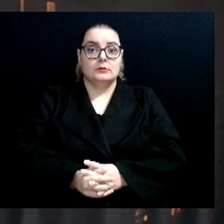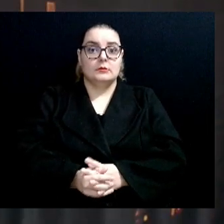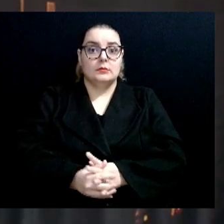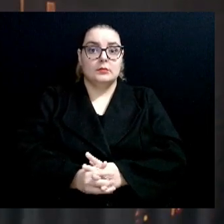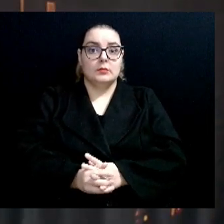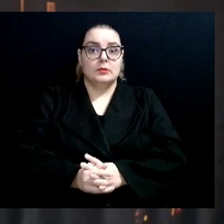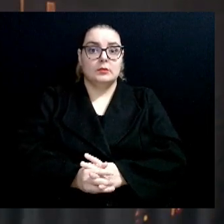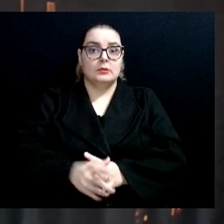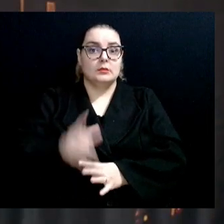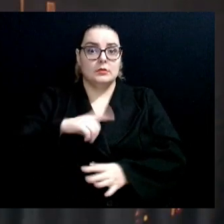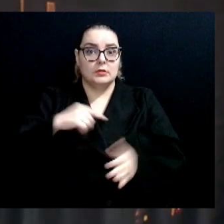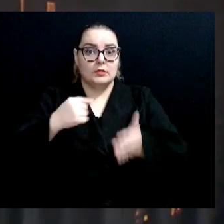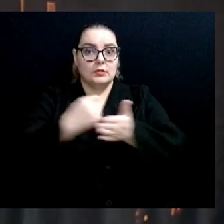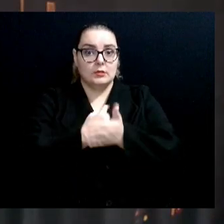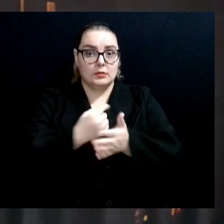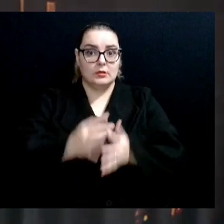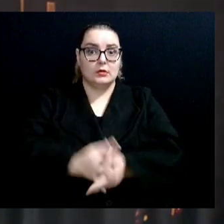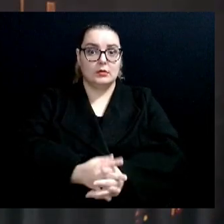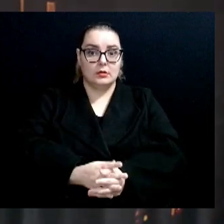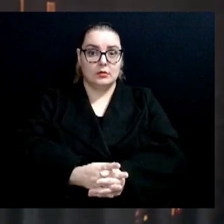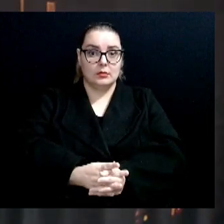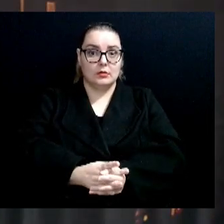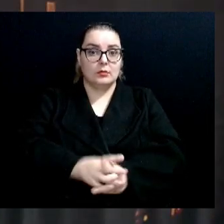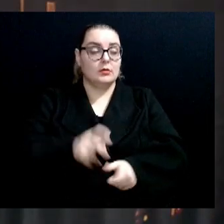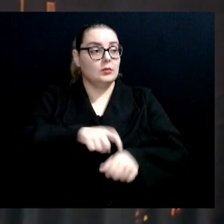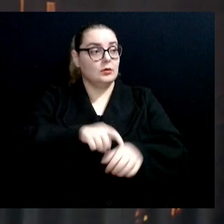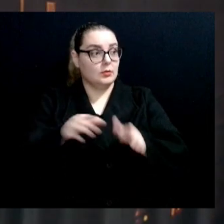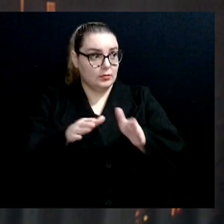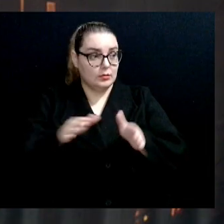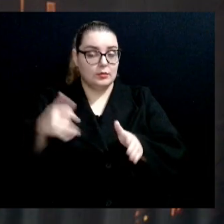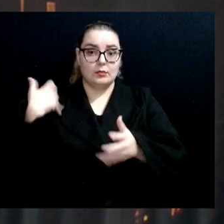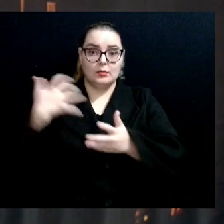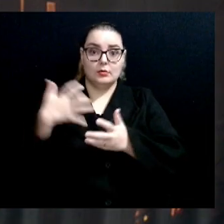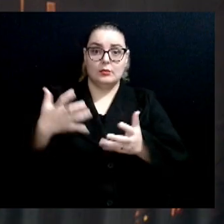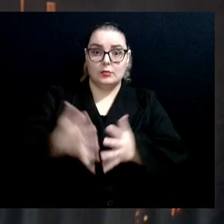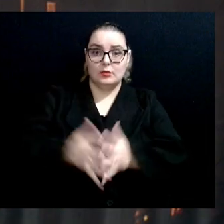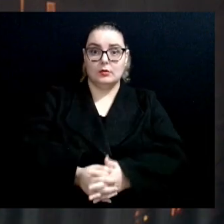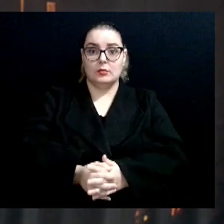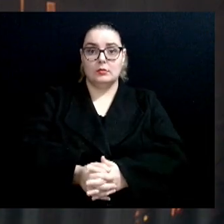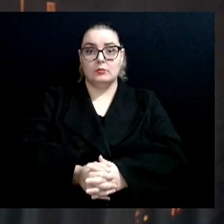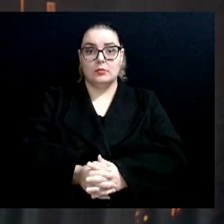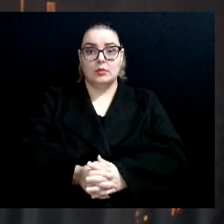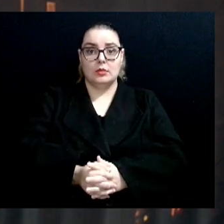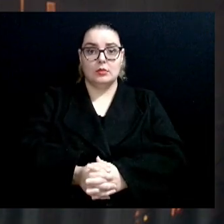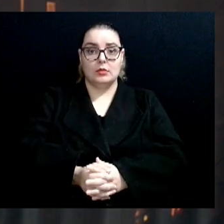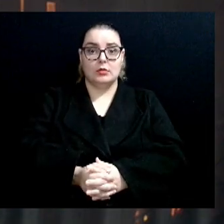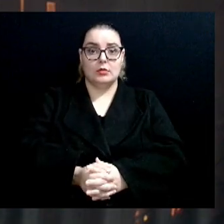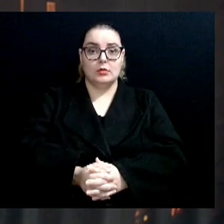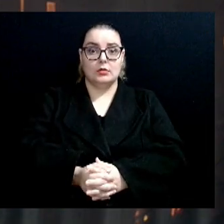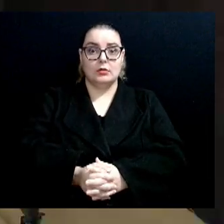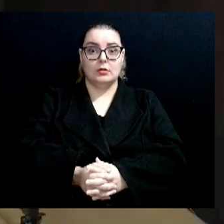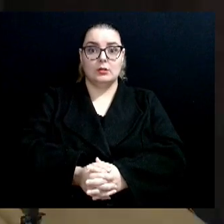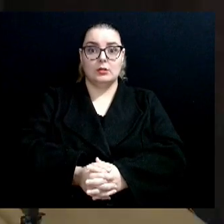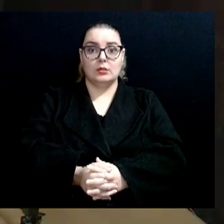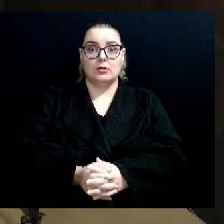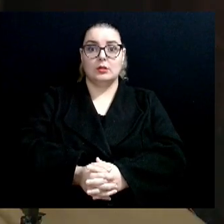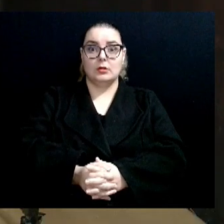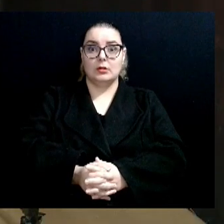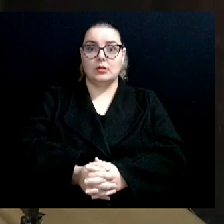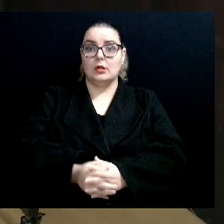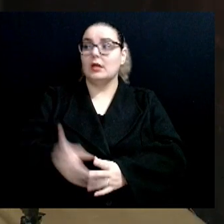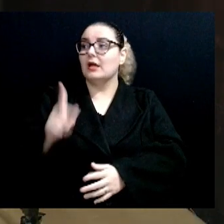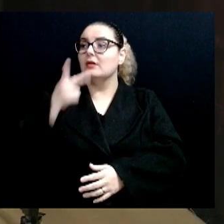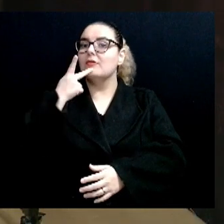sobre essa situação da pessoa não ter essa... Não querer, ela não vai falar, né? A